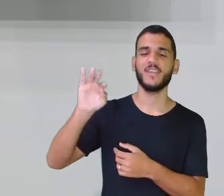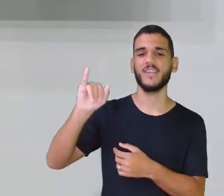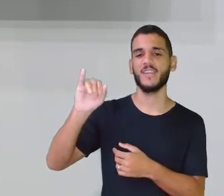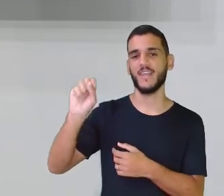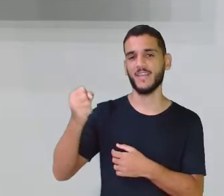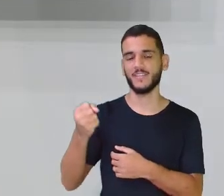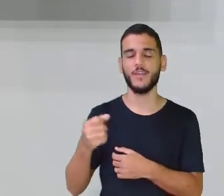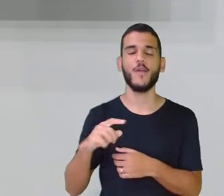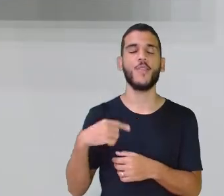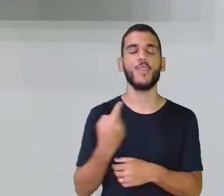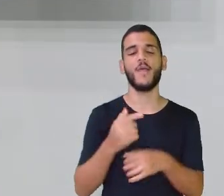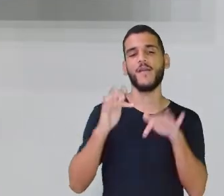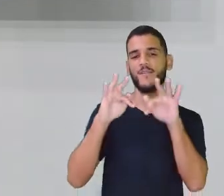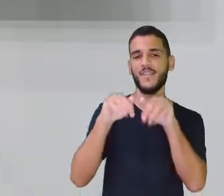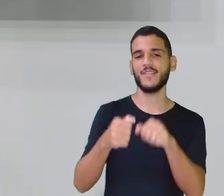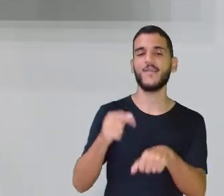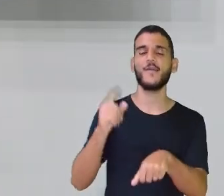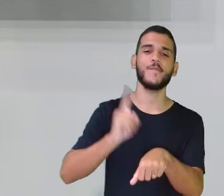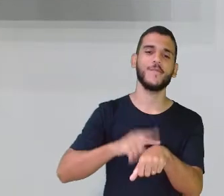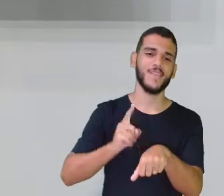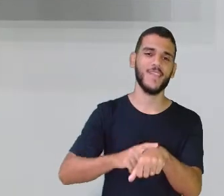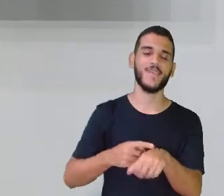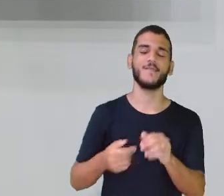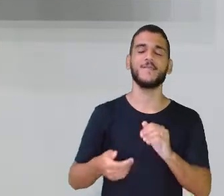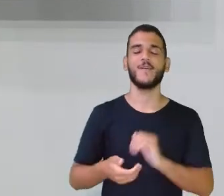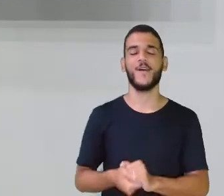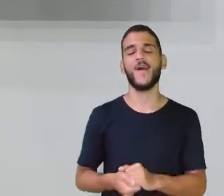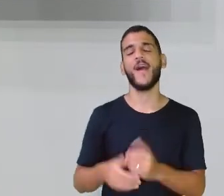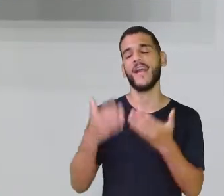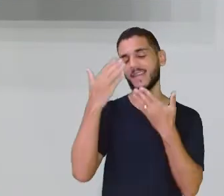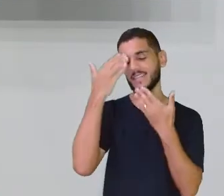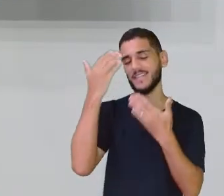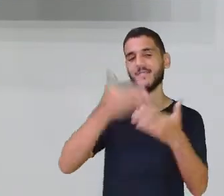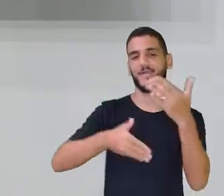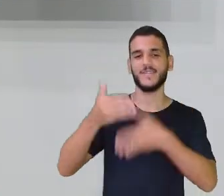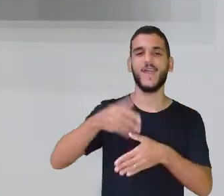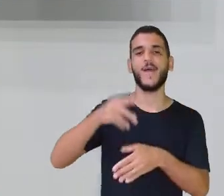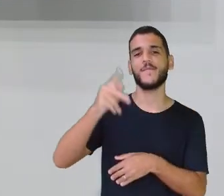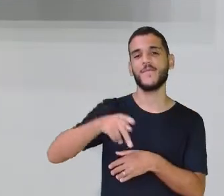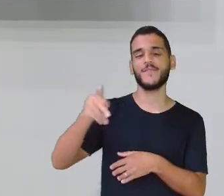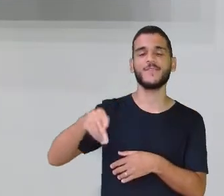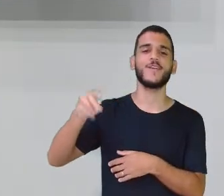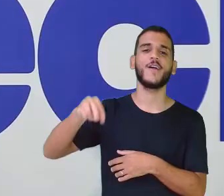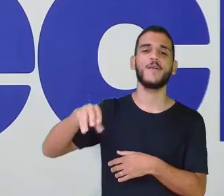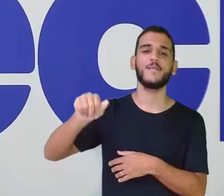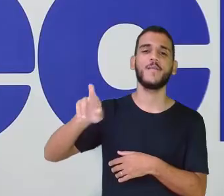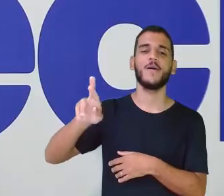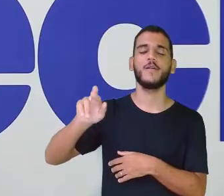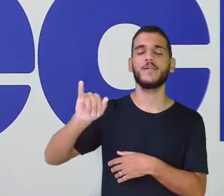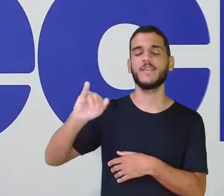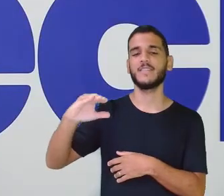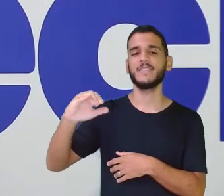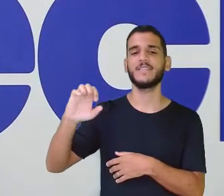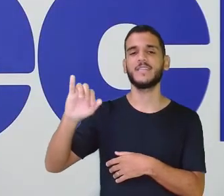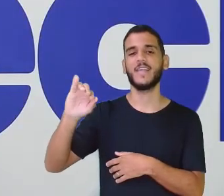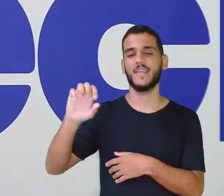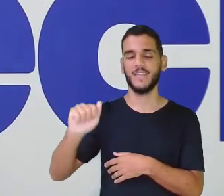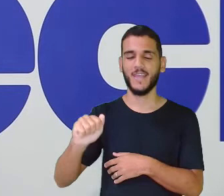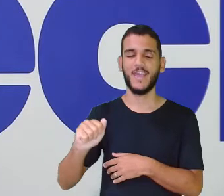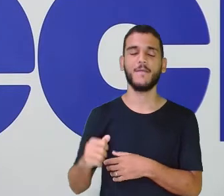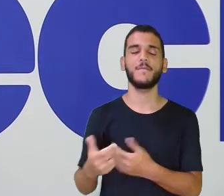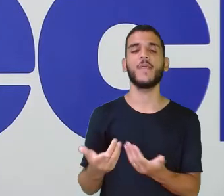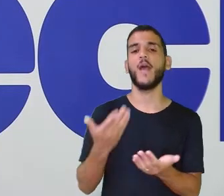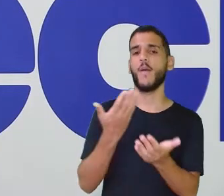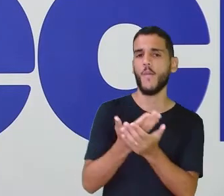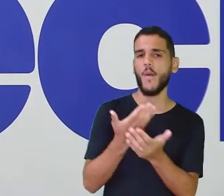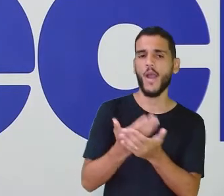gente acabou com o nosso tempo. Então, eu queria agradecer a participação da professora Mauricéia. Obrigada, professora Mauricéia. Mais uma aula e mais uma aula